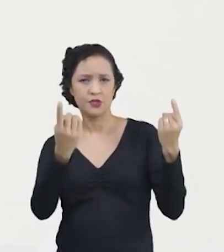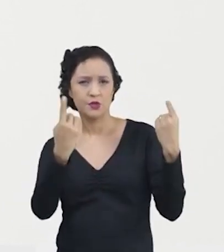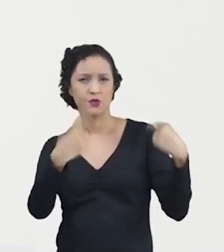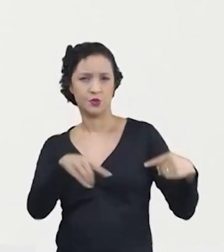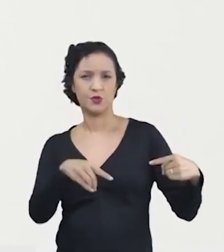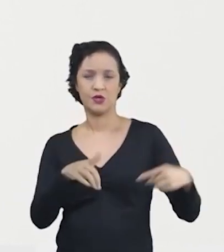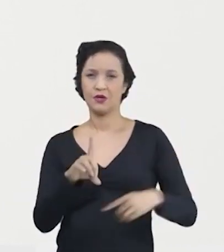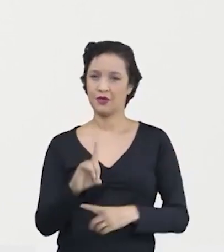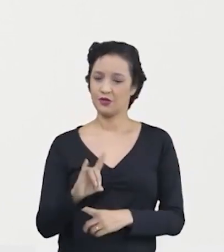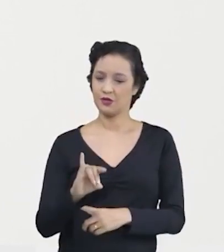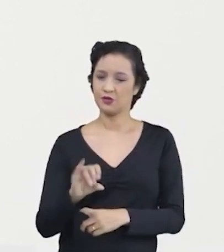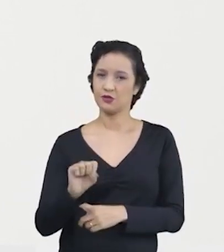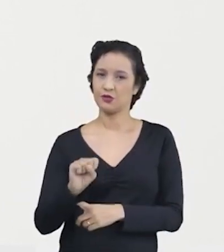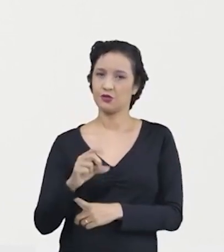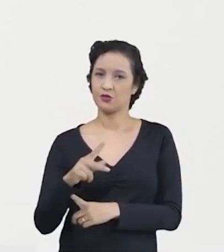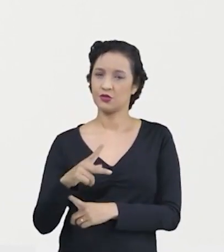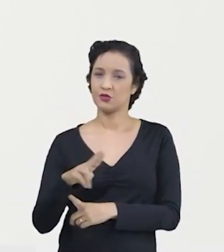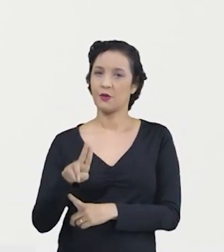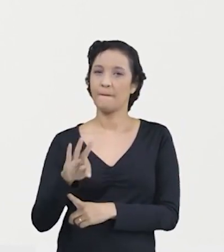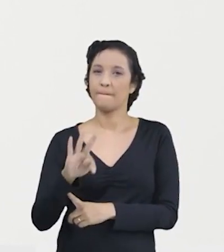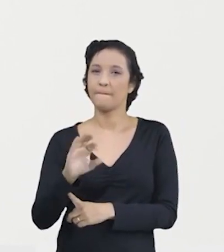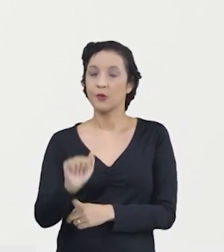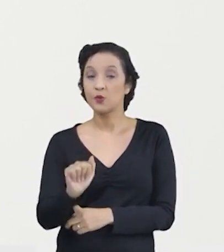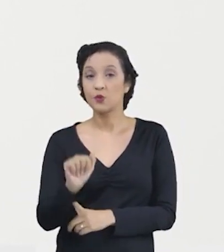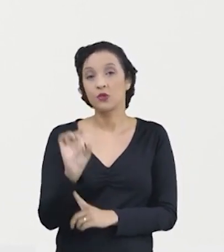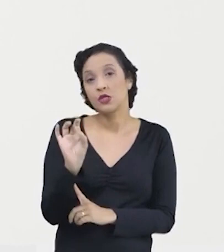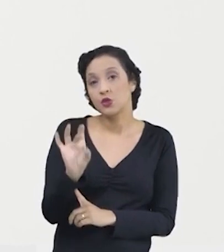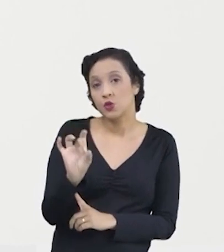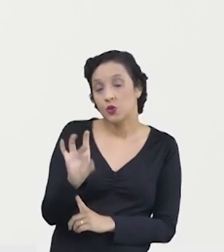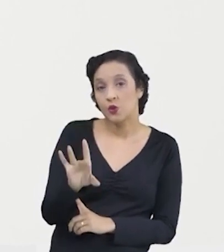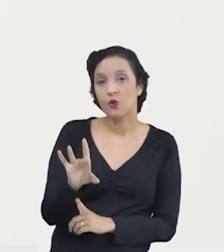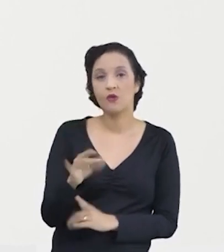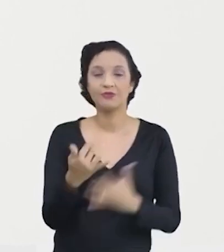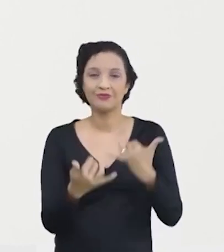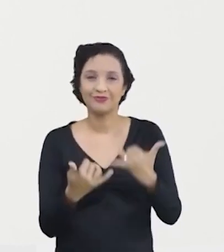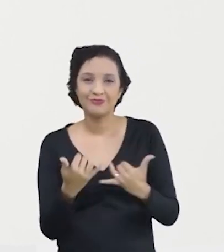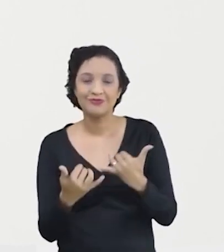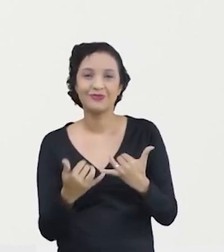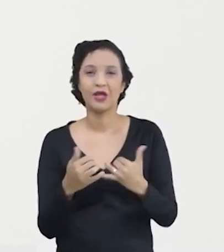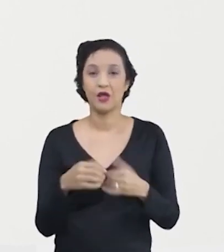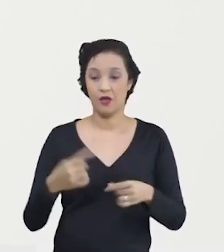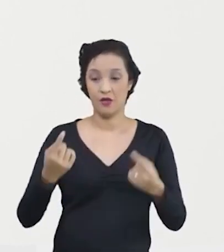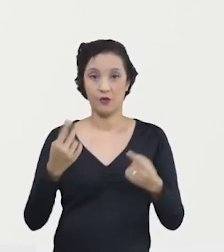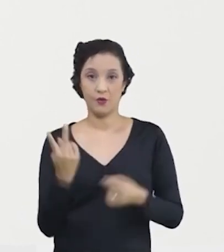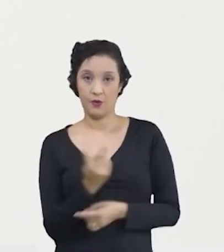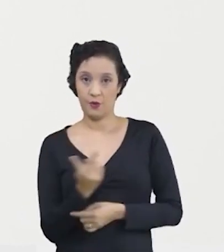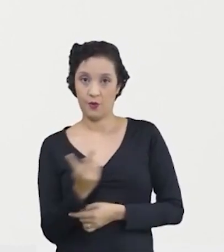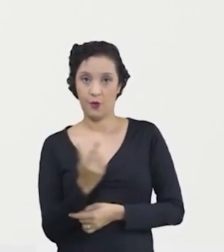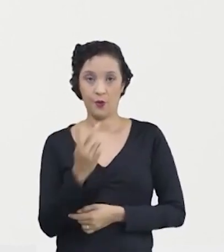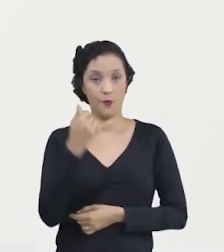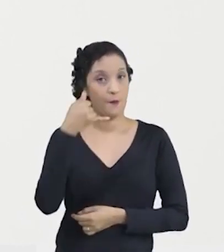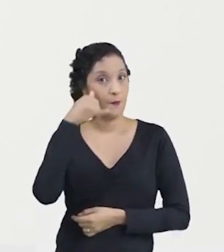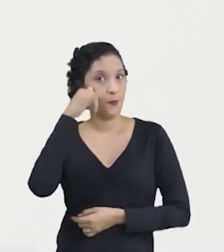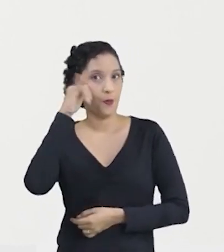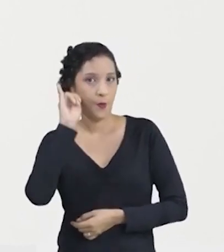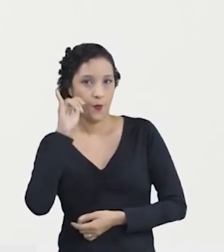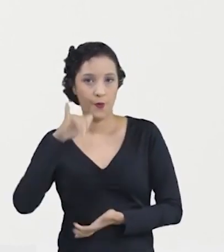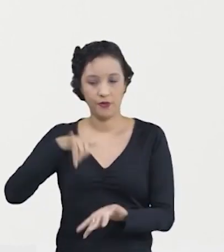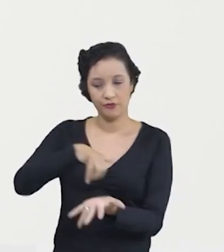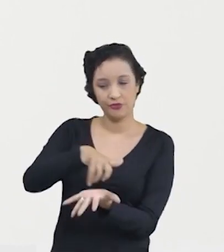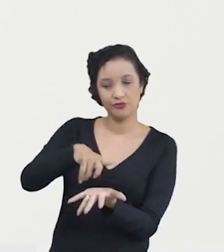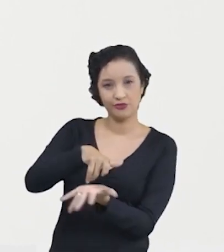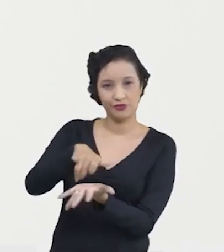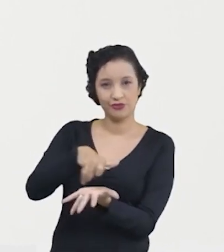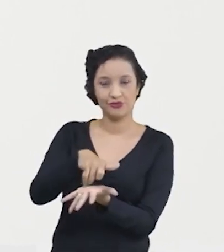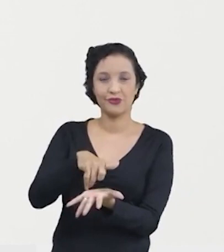numa disputa simbólica, tá? Eles são dois bois. Esses dois bois, a gente fez a questão de colocar aqui as cores do